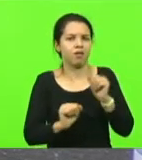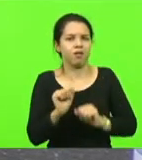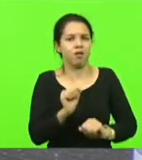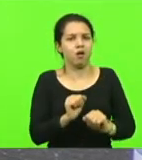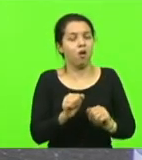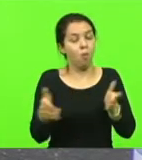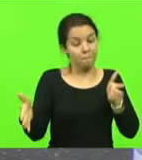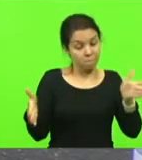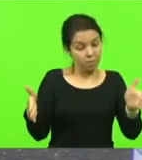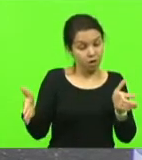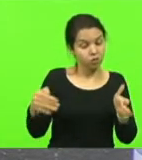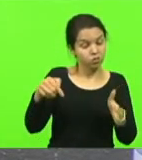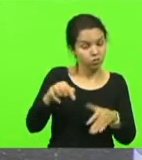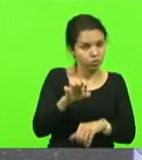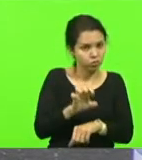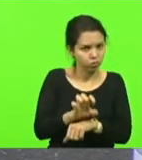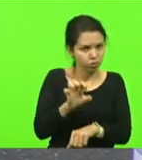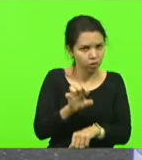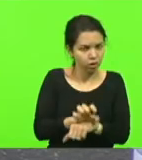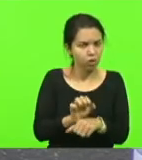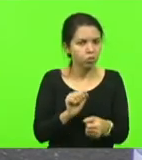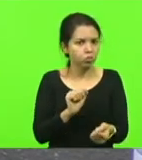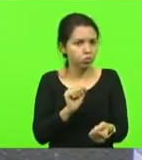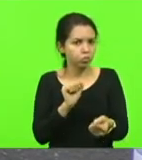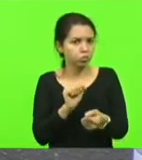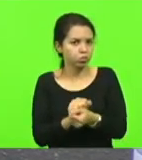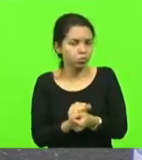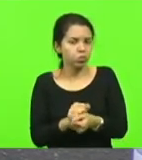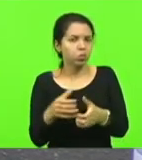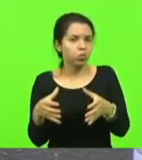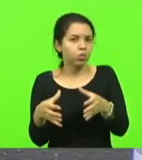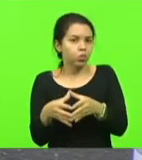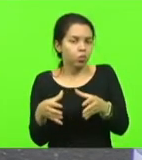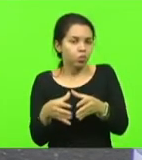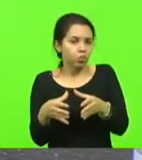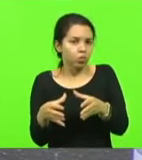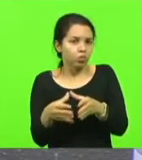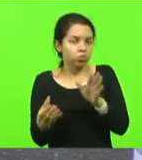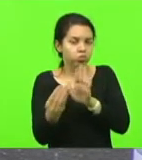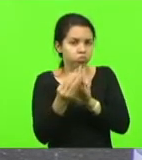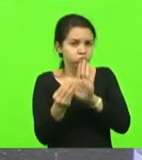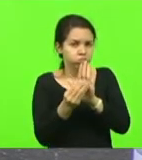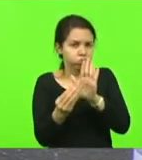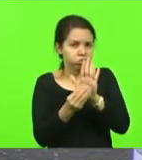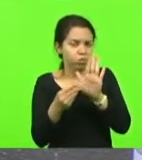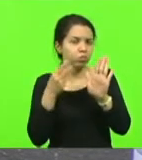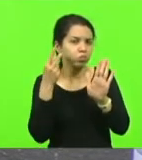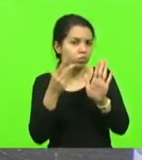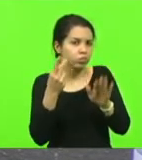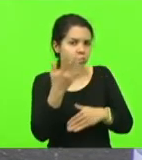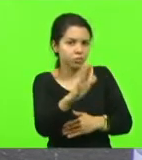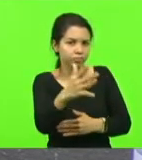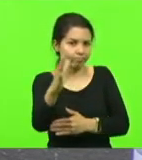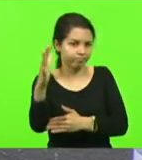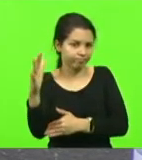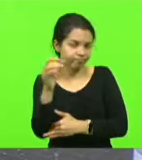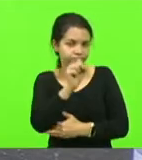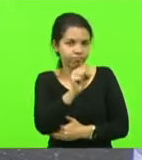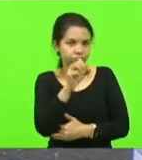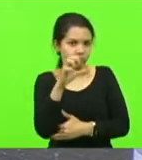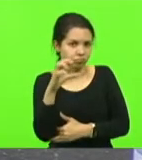Estado, através do órgão que estabelece a política de meio ambiente de Santa